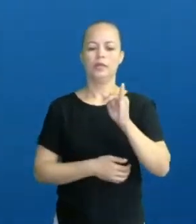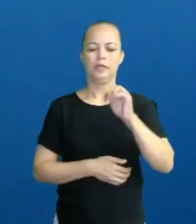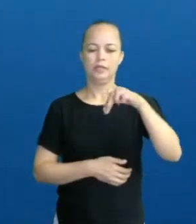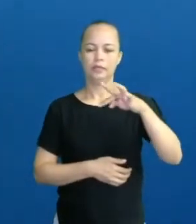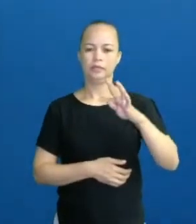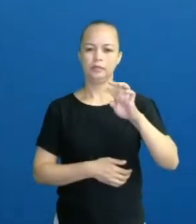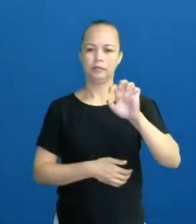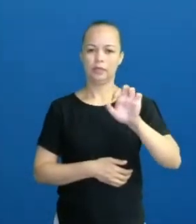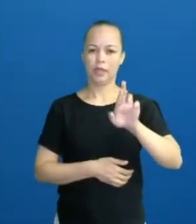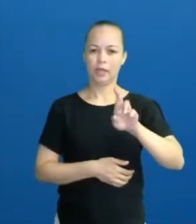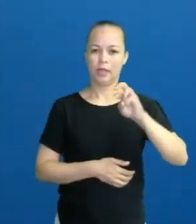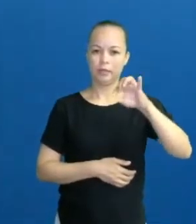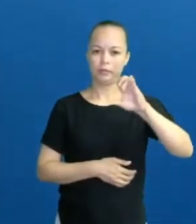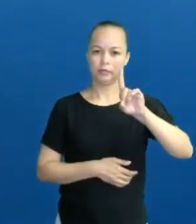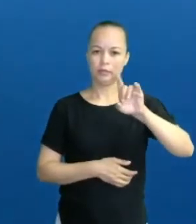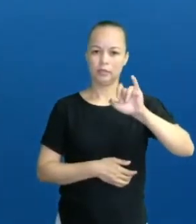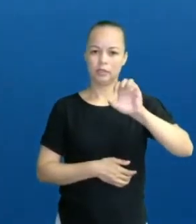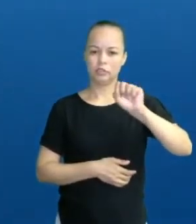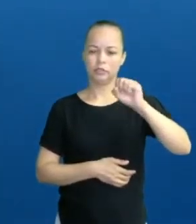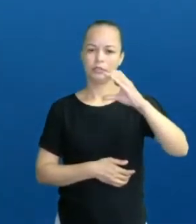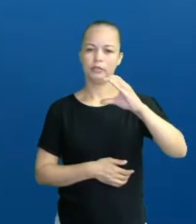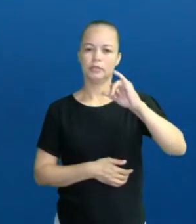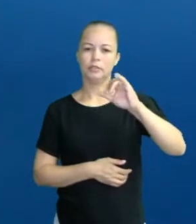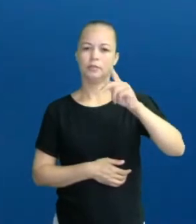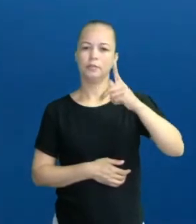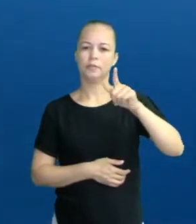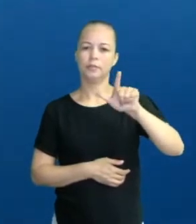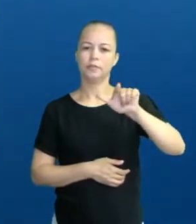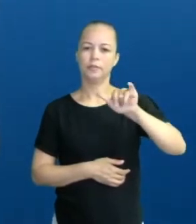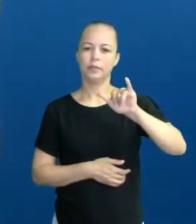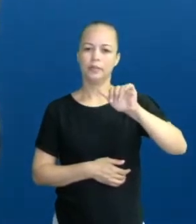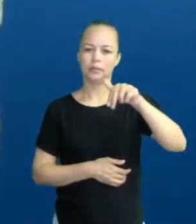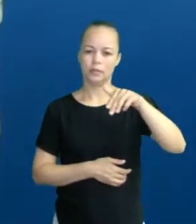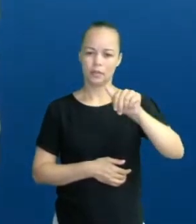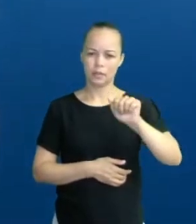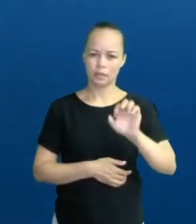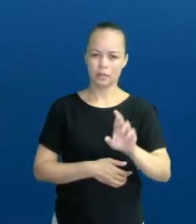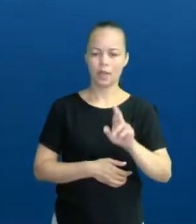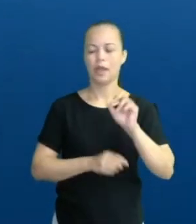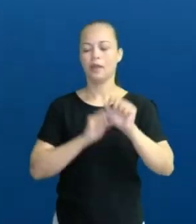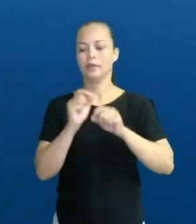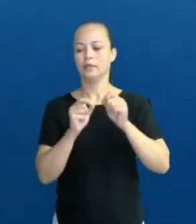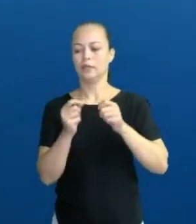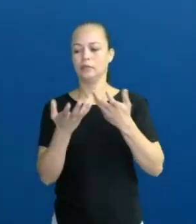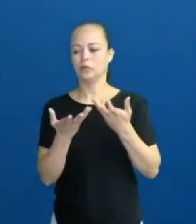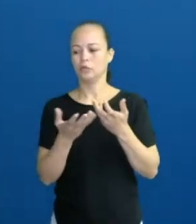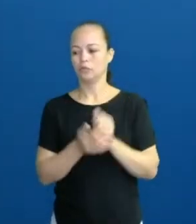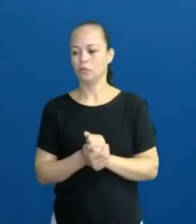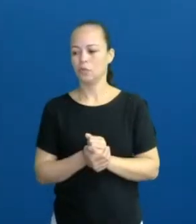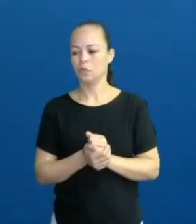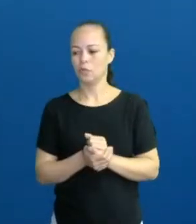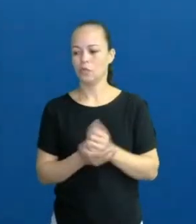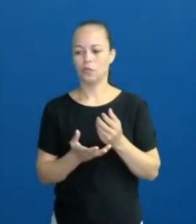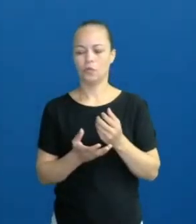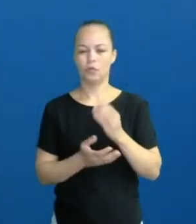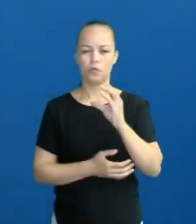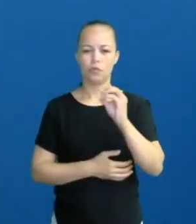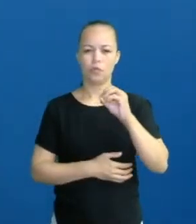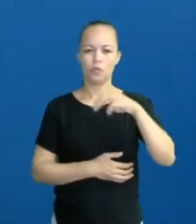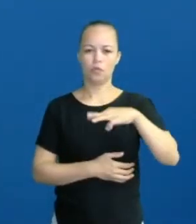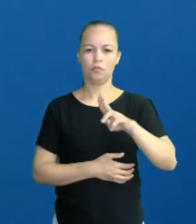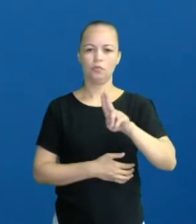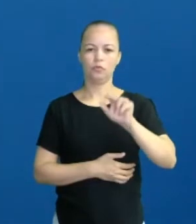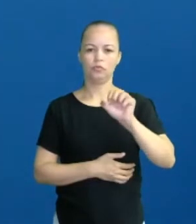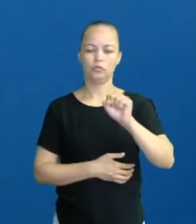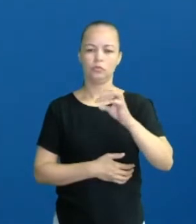nosso saber. Já nesse processo aqui, e eu estou usando aqui como exemplo a combustão completa do etanol. Eu tenho aqui, se você perceber aqui, eu